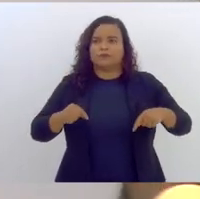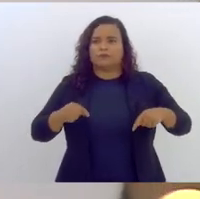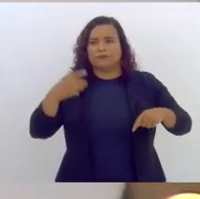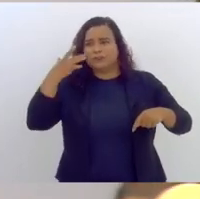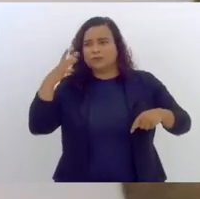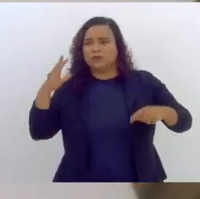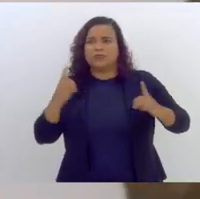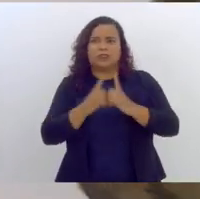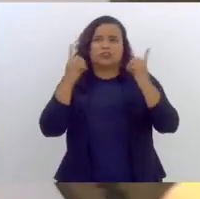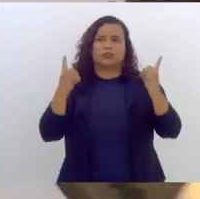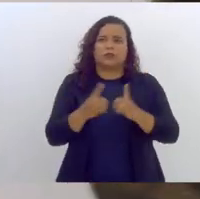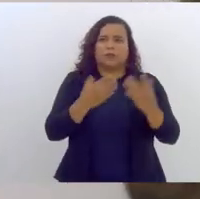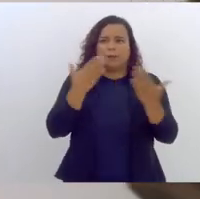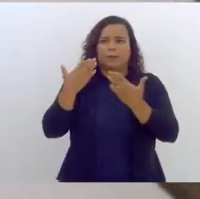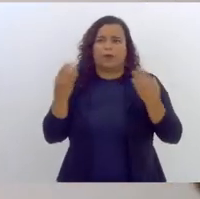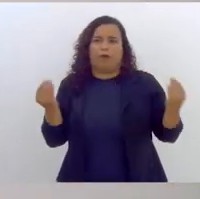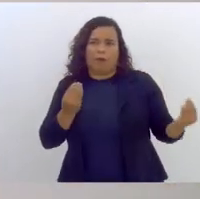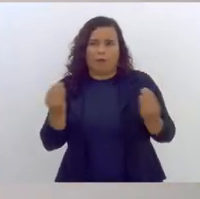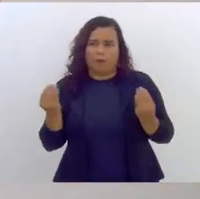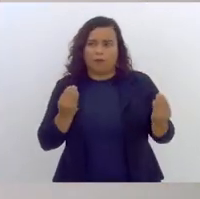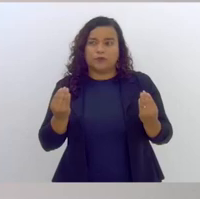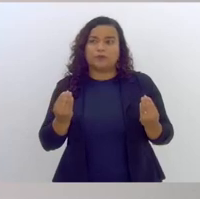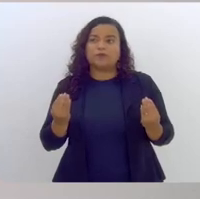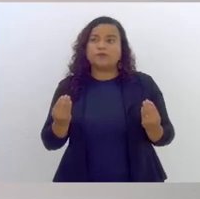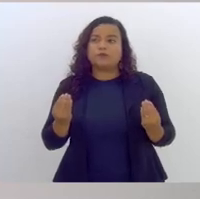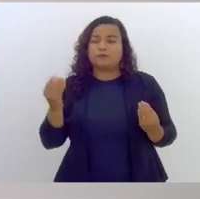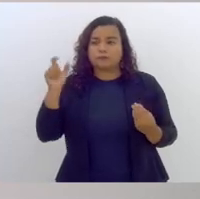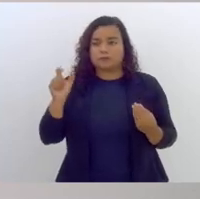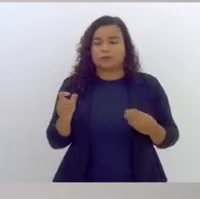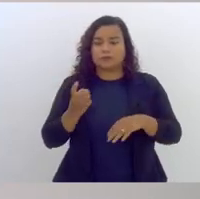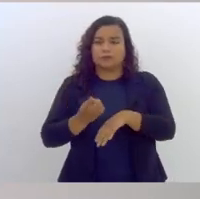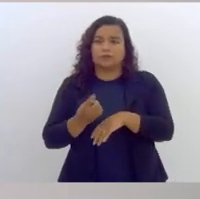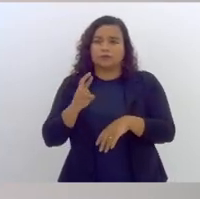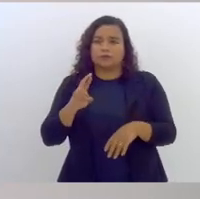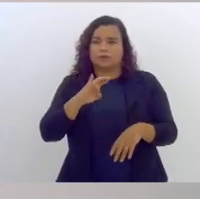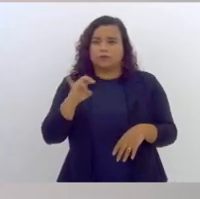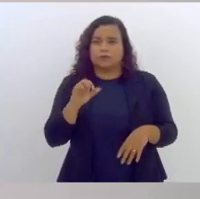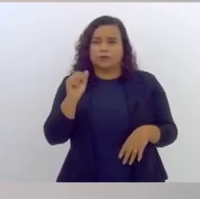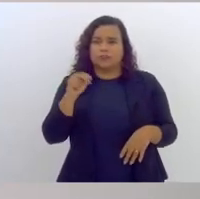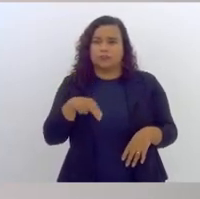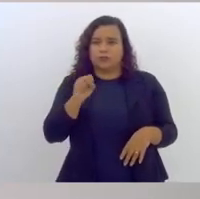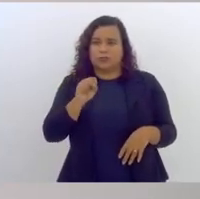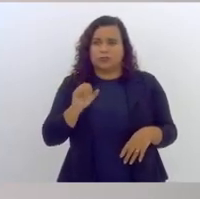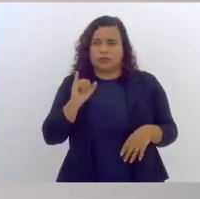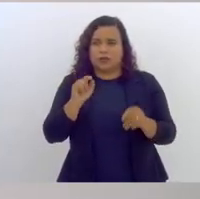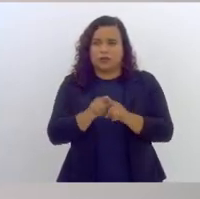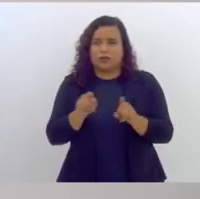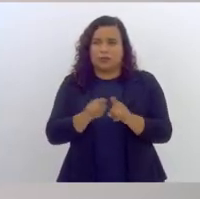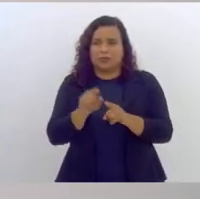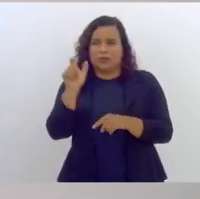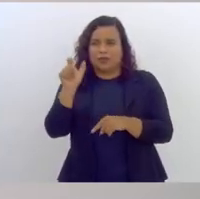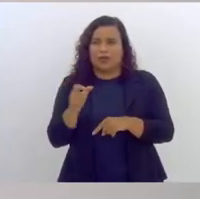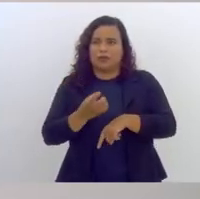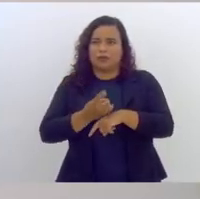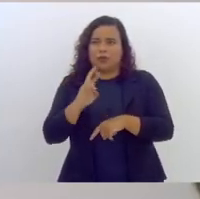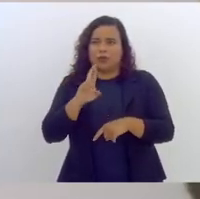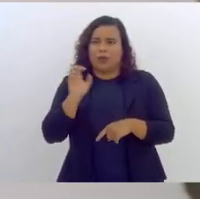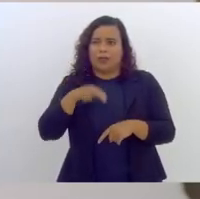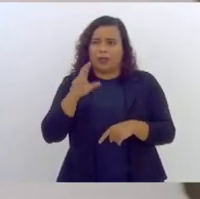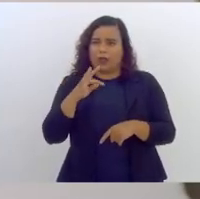sei qual é a dinâmica do nosso Dr Jansen e da nossa querida Doutora Renata né